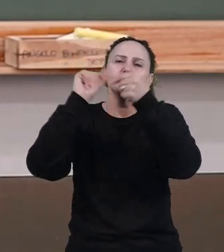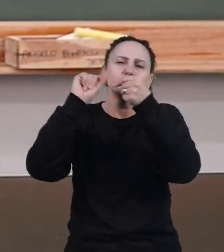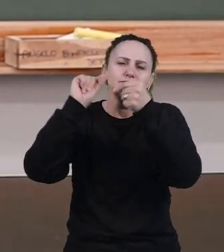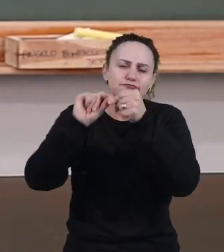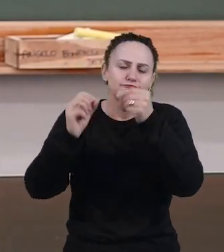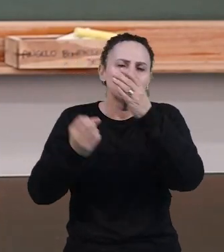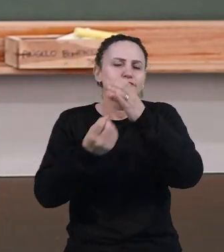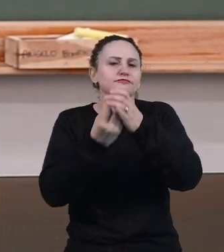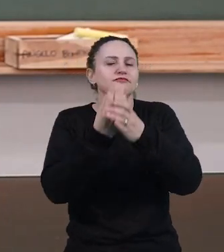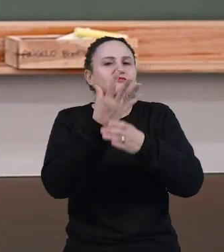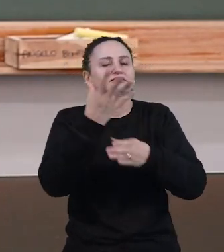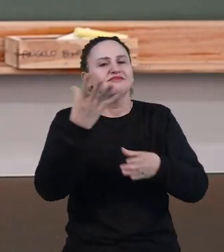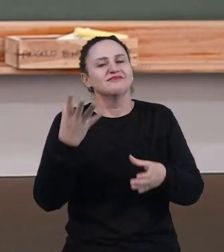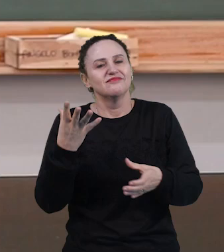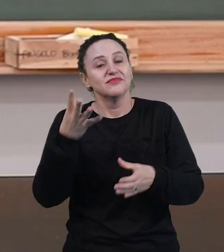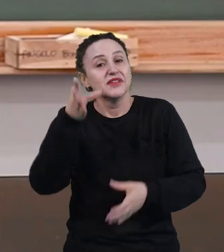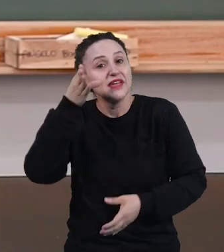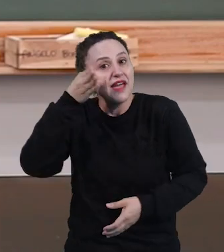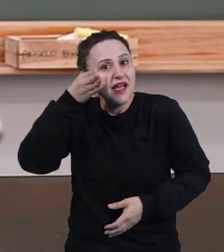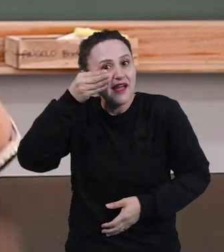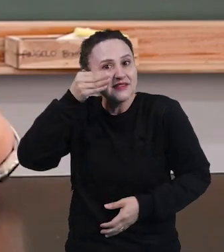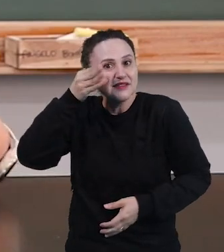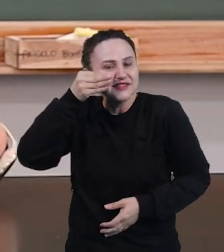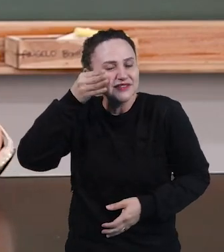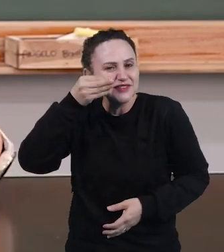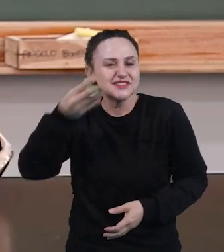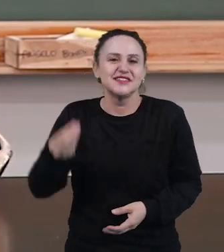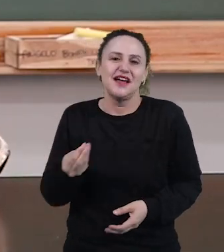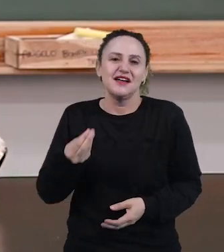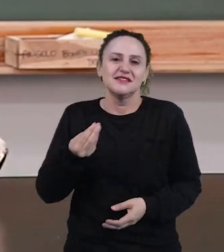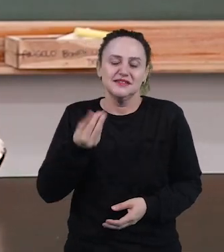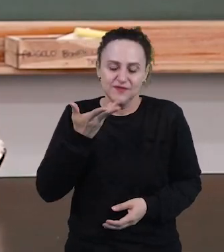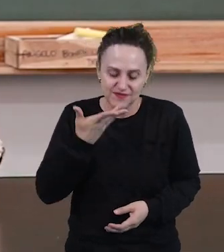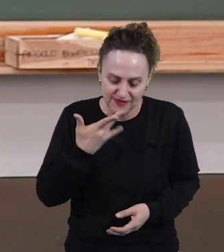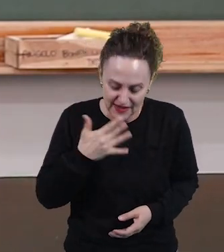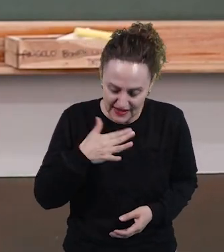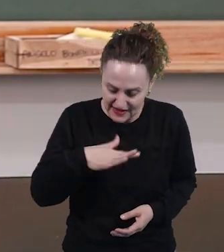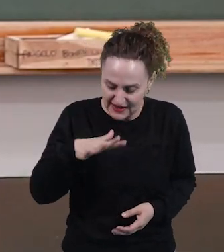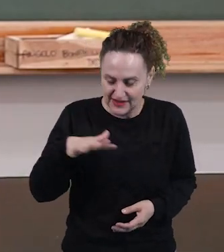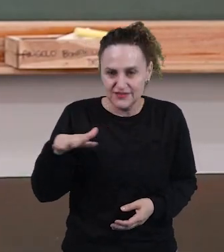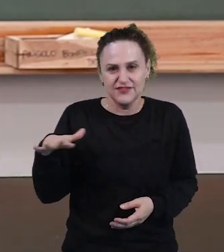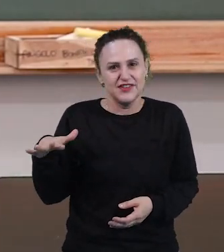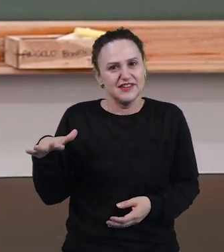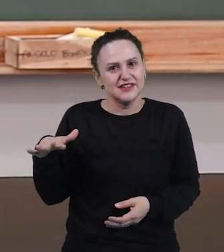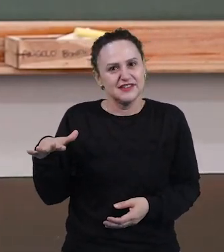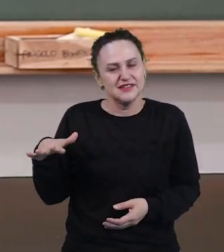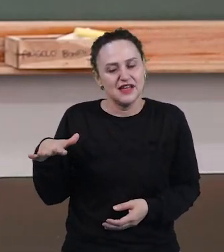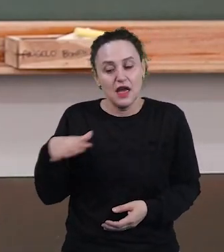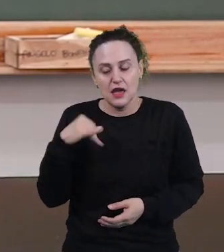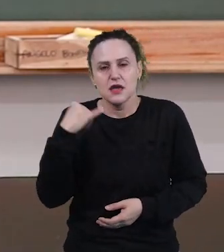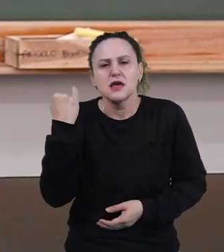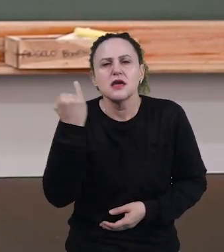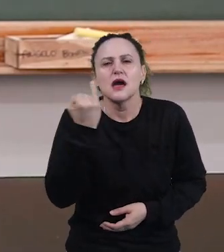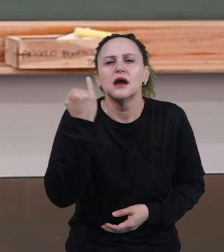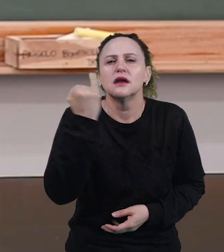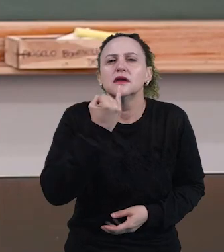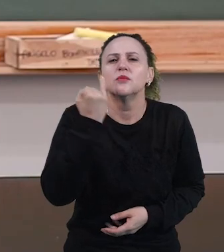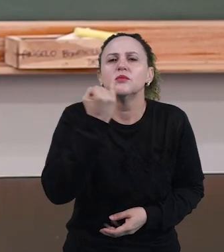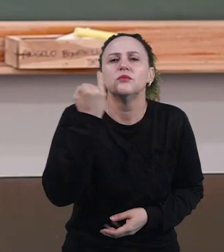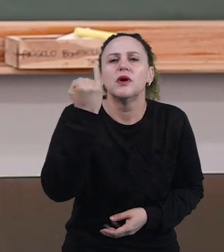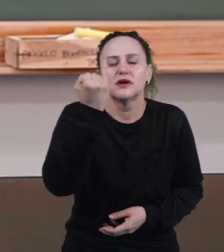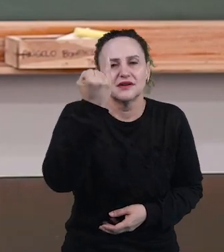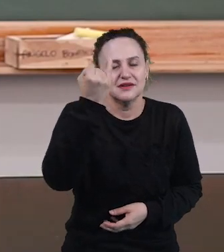E essa curiosidade já desde a infância dele, né? E da importância, então, da gente trabalhar com essas